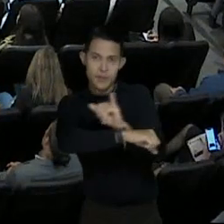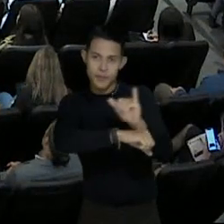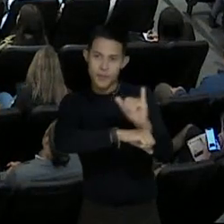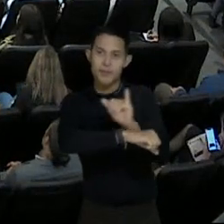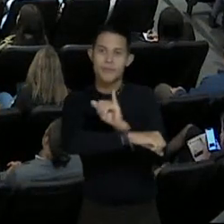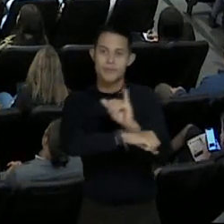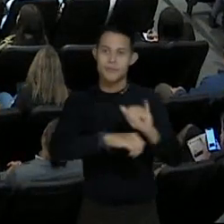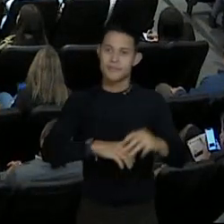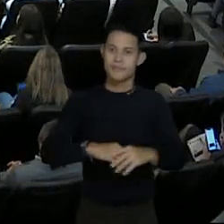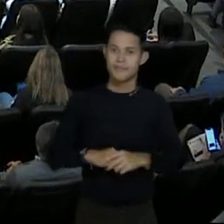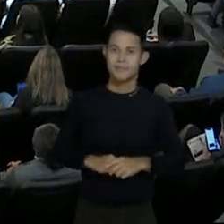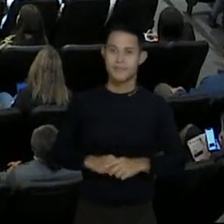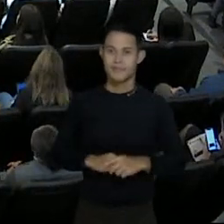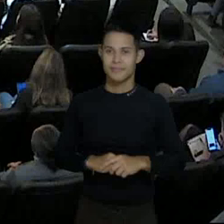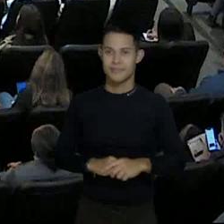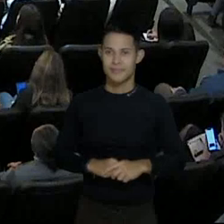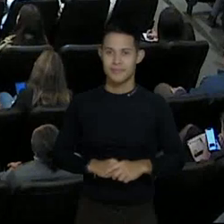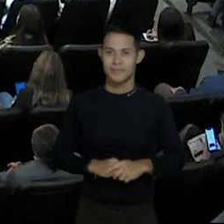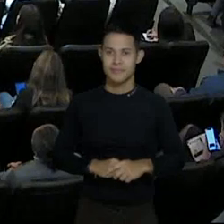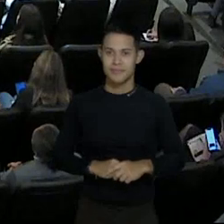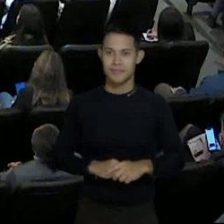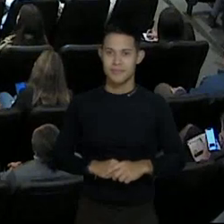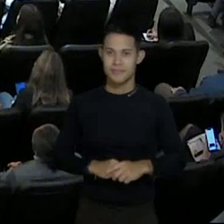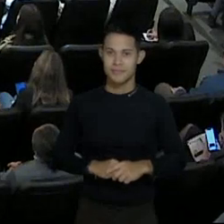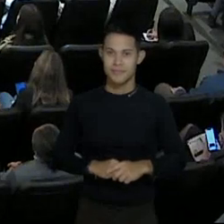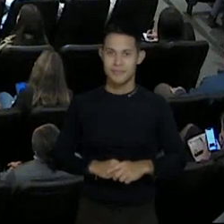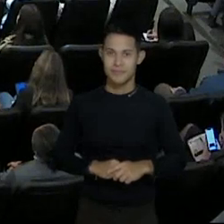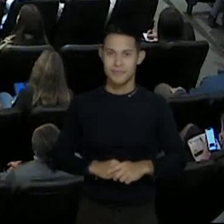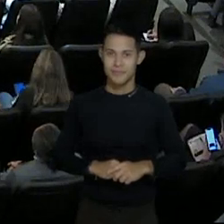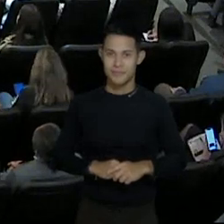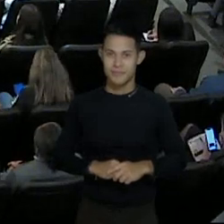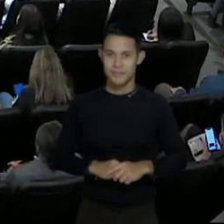né não